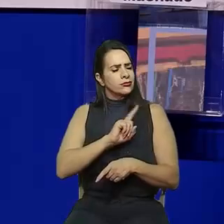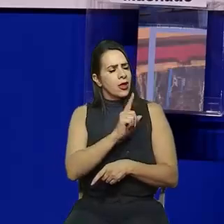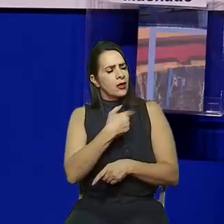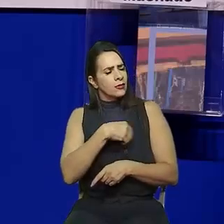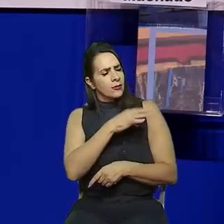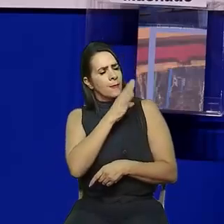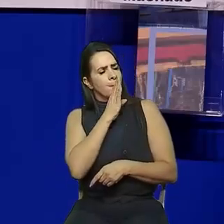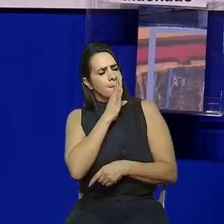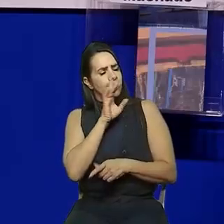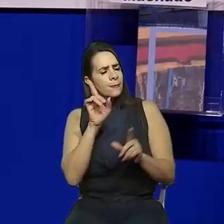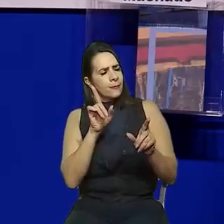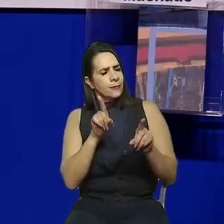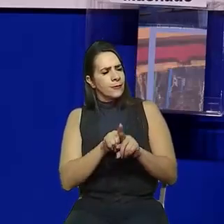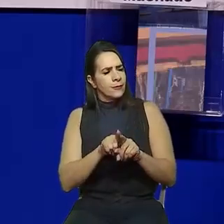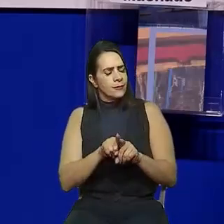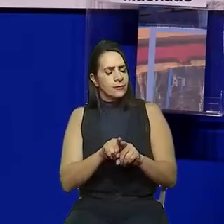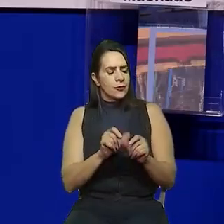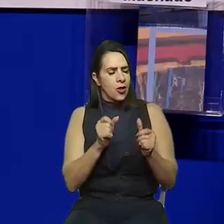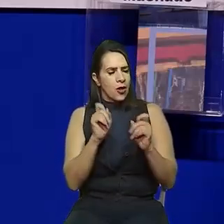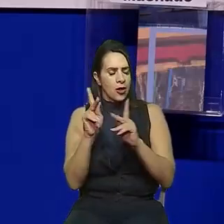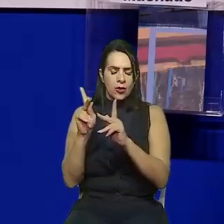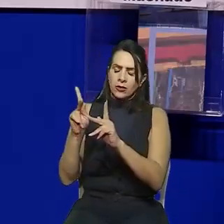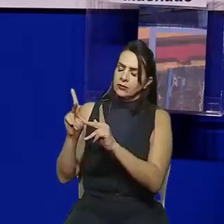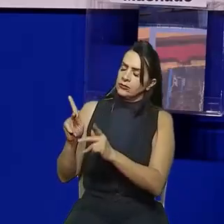discutir. Então, fiquei quieto,